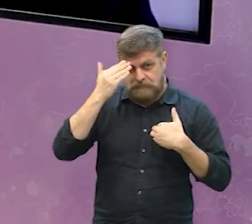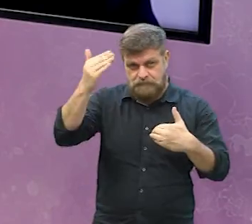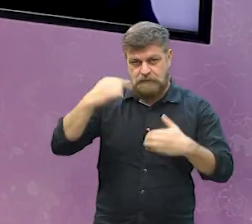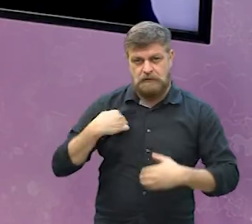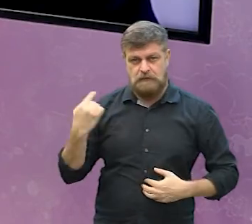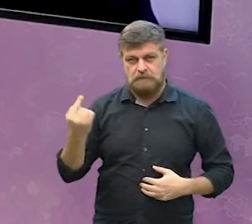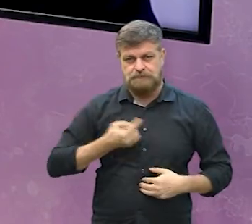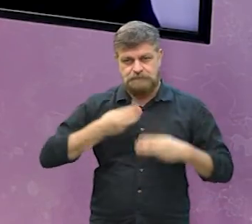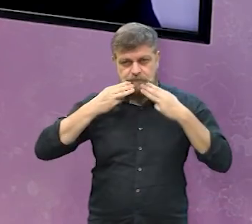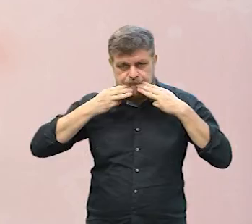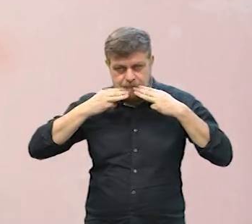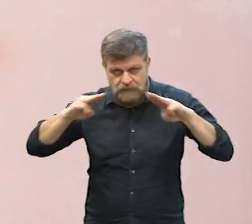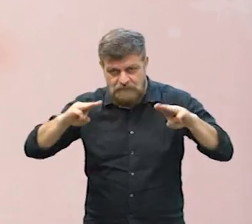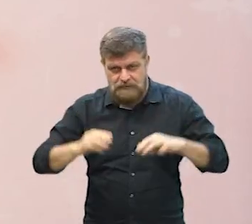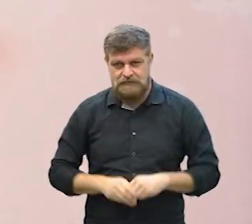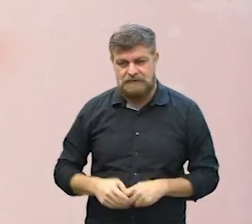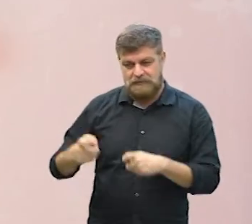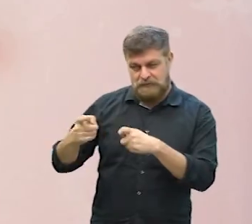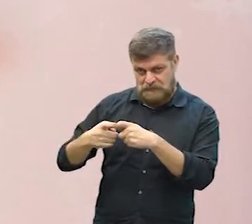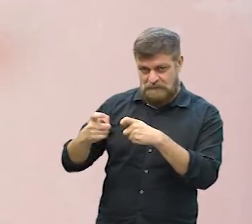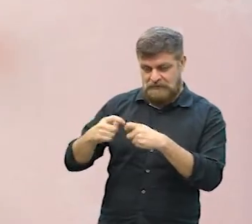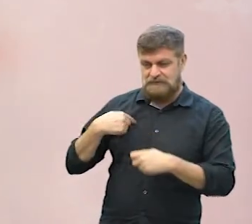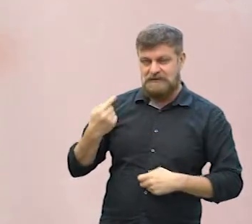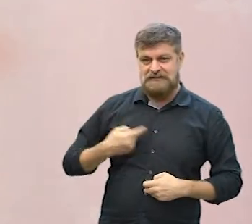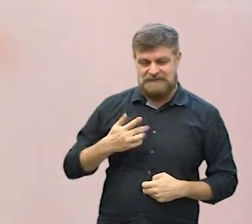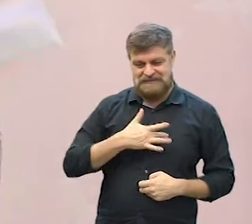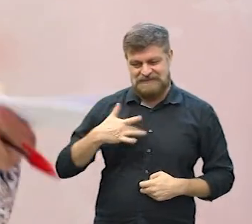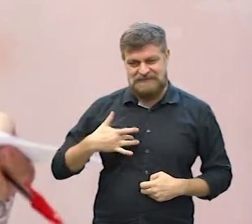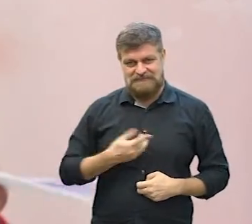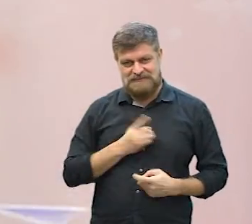Muito obrigada. Então, com esse recado do doutor